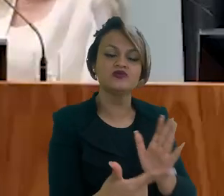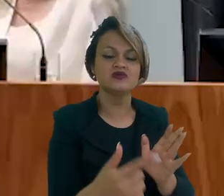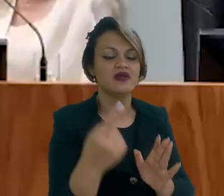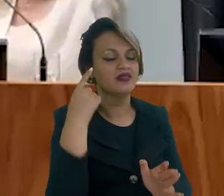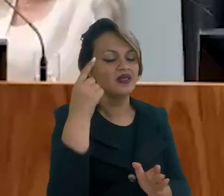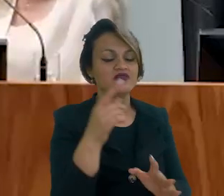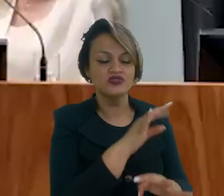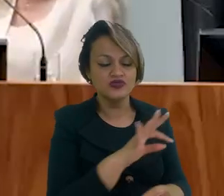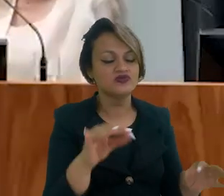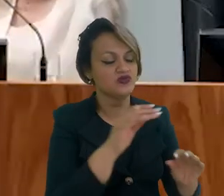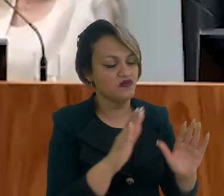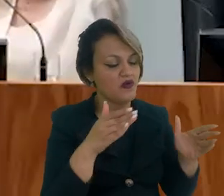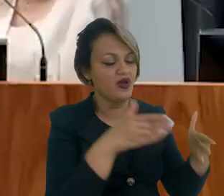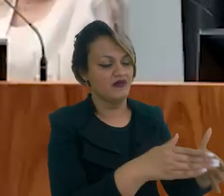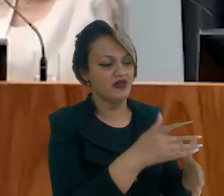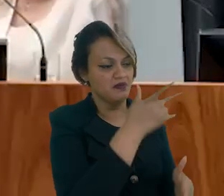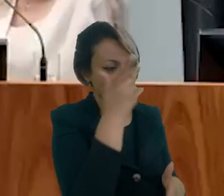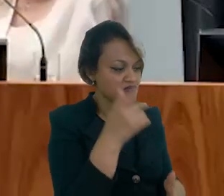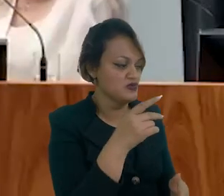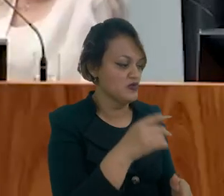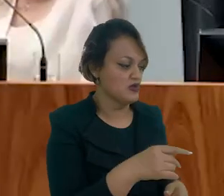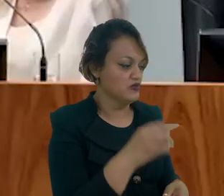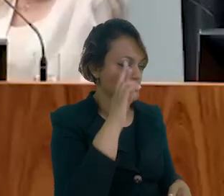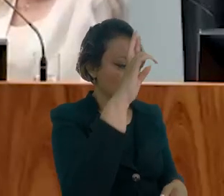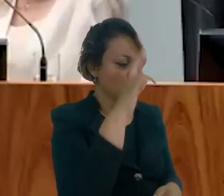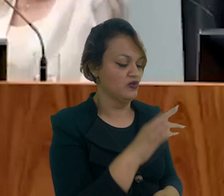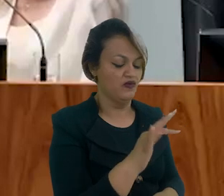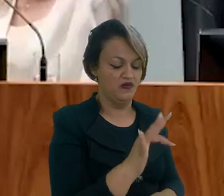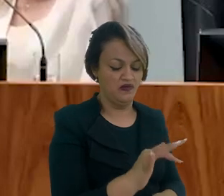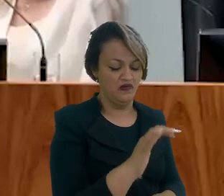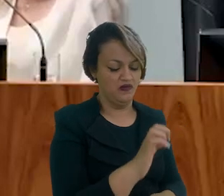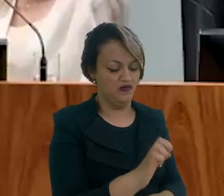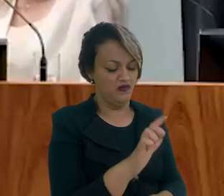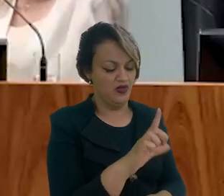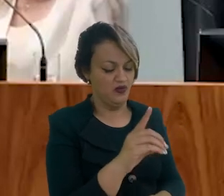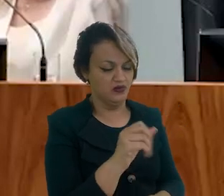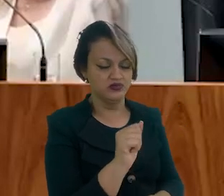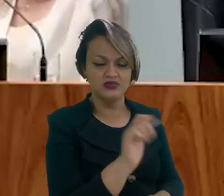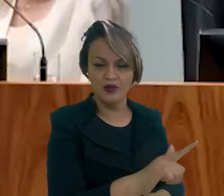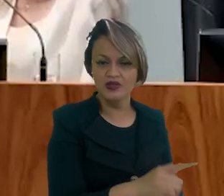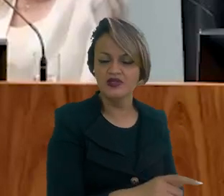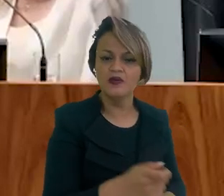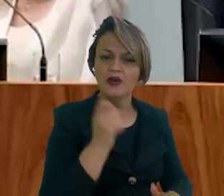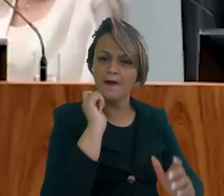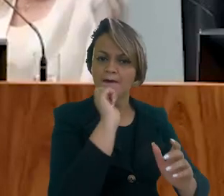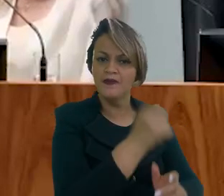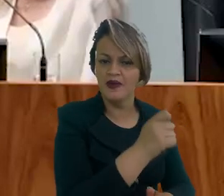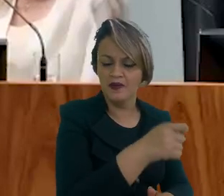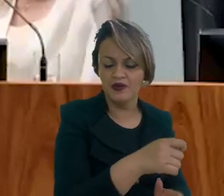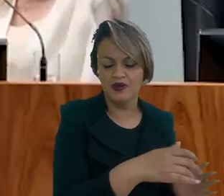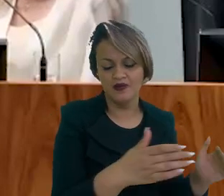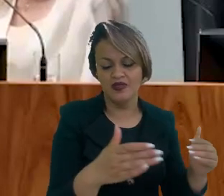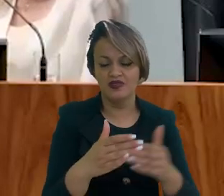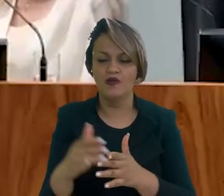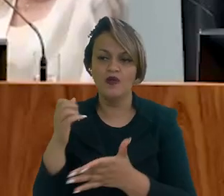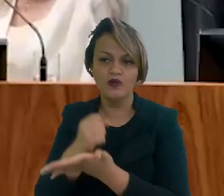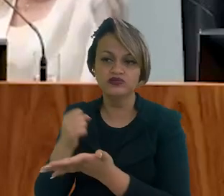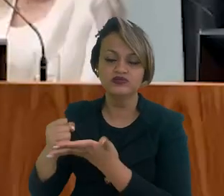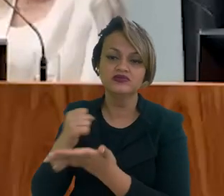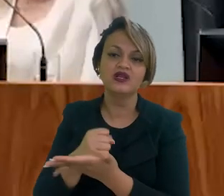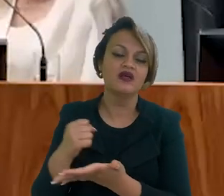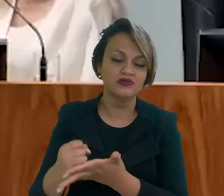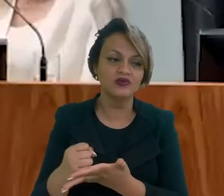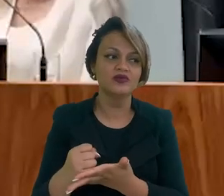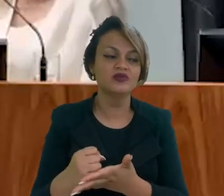Imposto etc como alguns dizem no início do século 12 era a ideia que tudo faltava Senhor então quando eu faço um pagamento